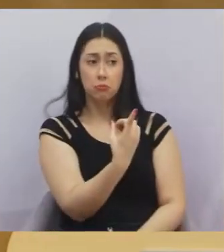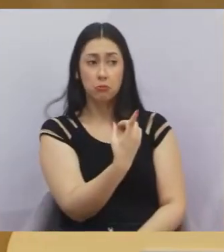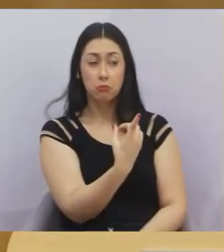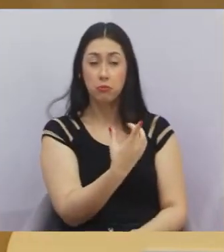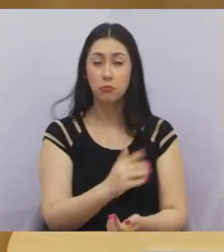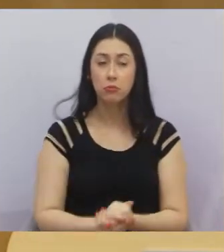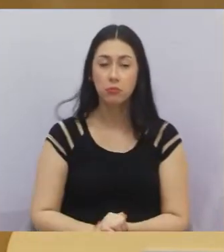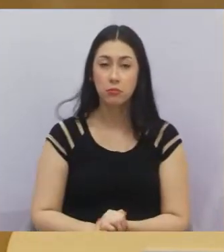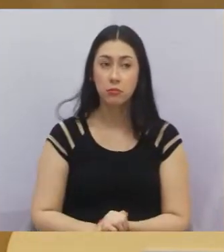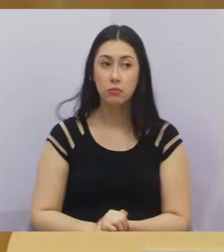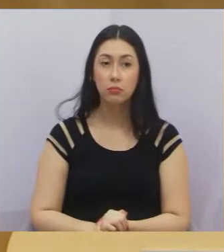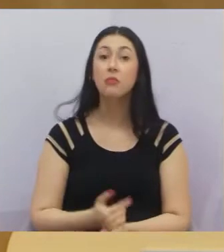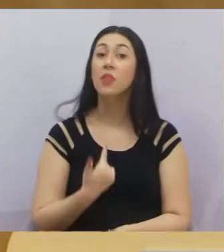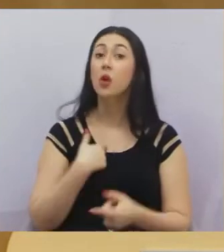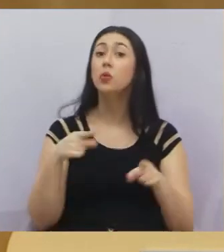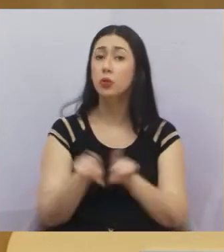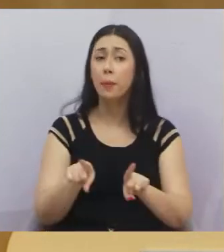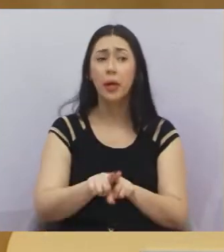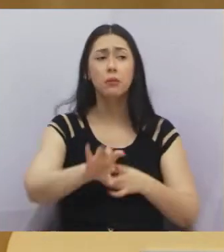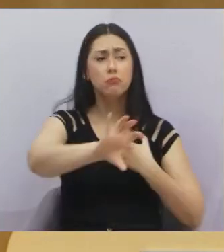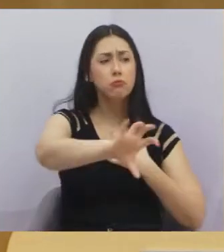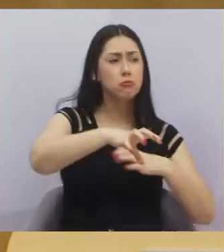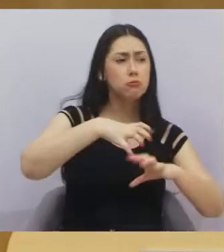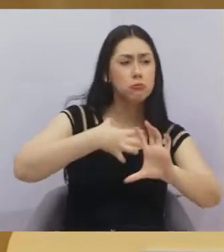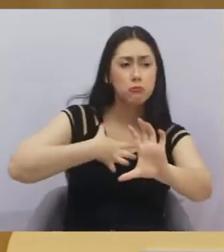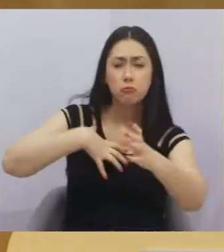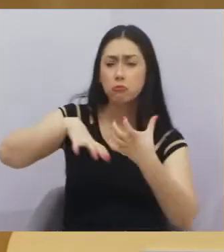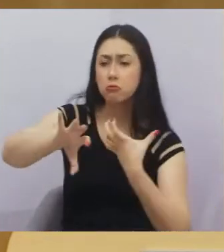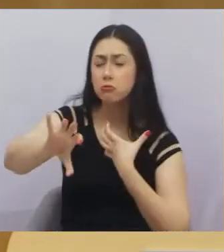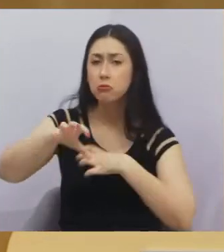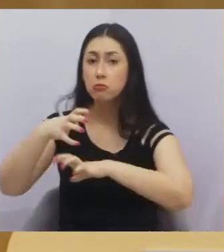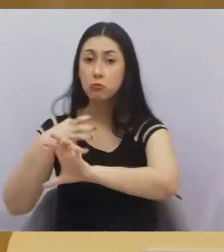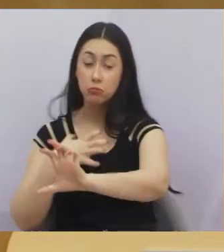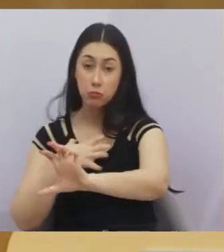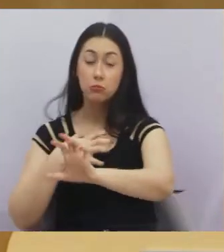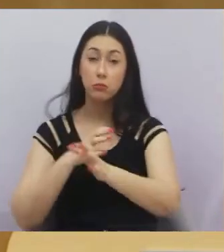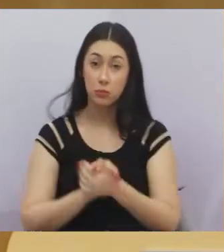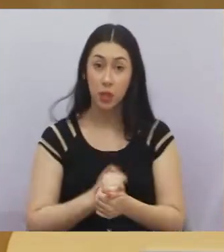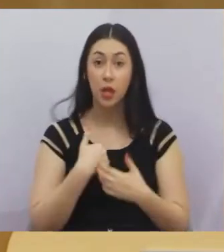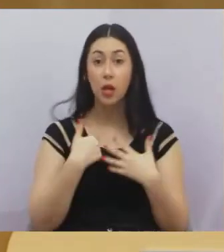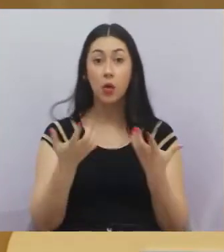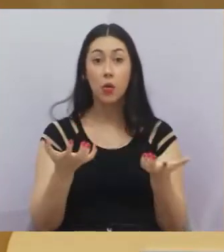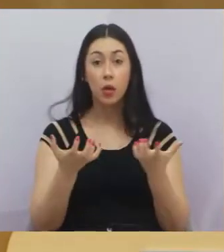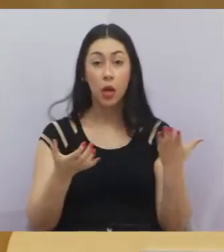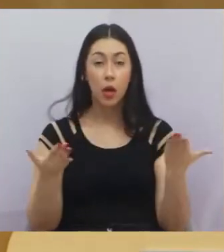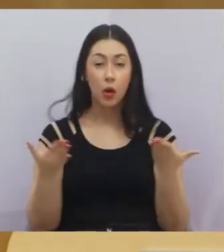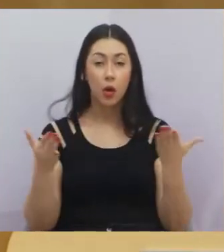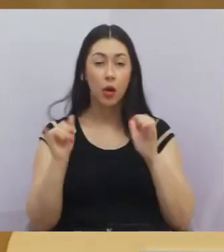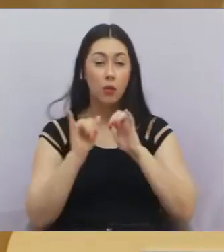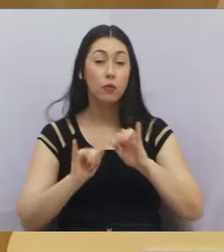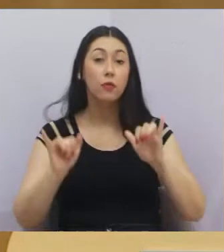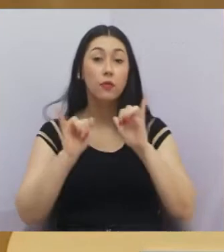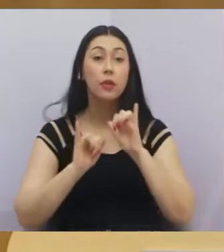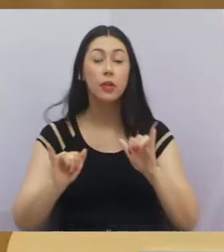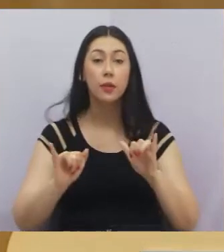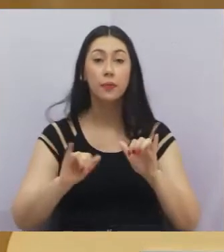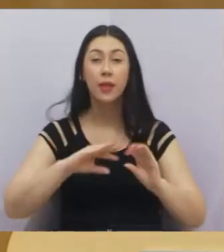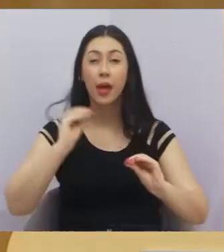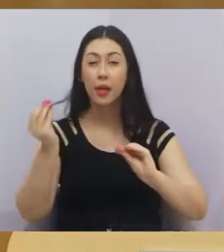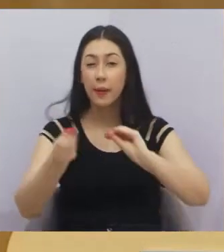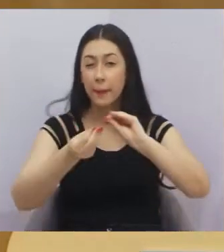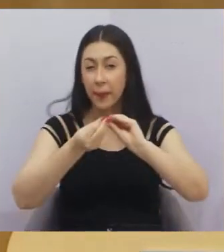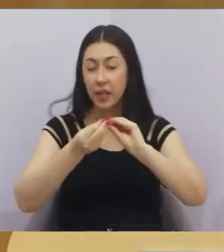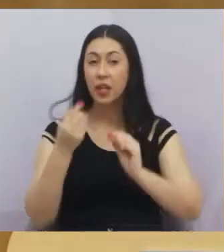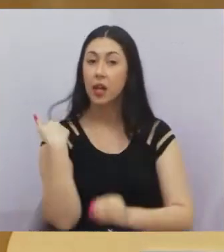colocar. Me coloquei no lugar de todos vocês e quero só salientar que a emenda que